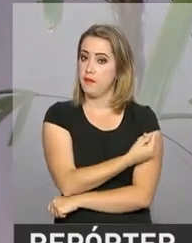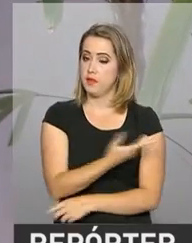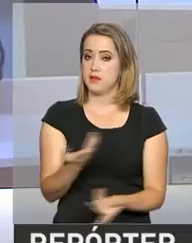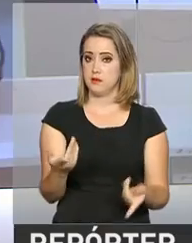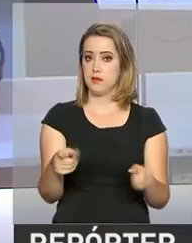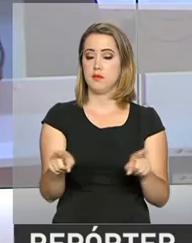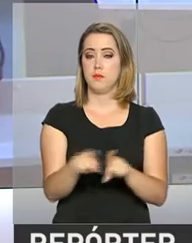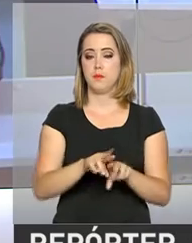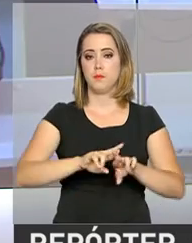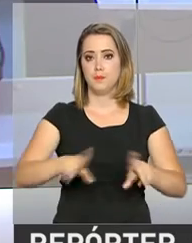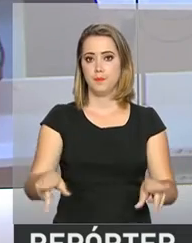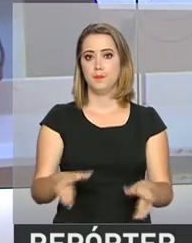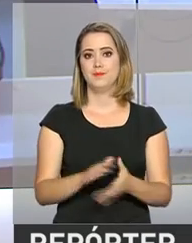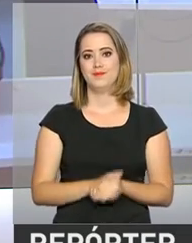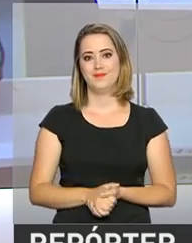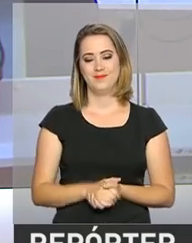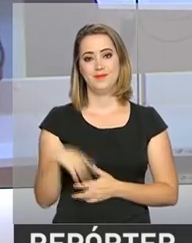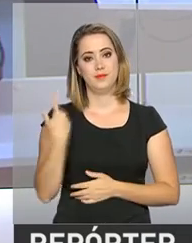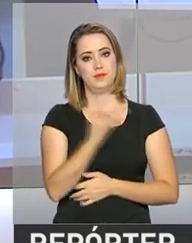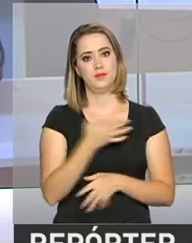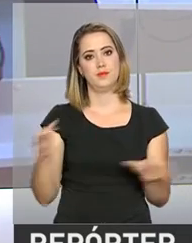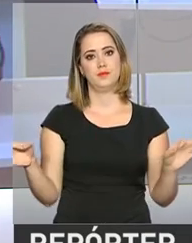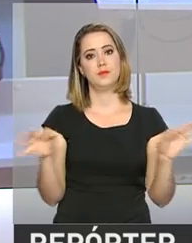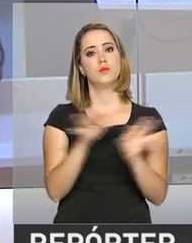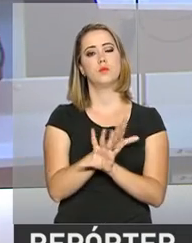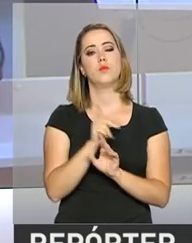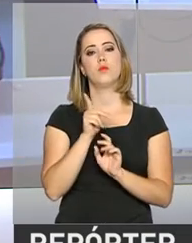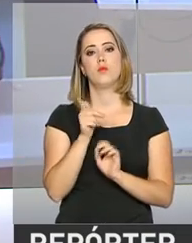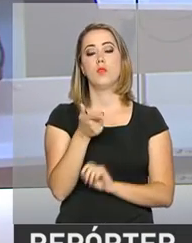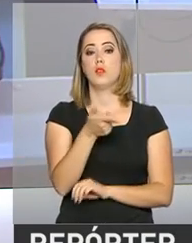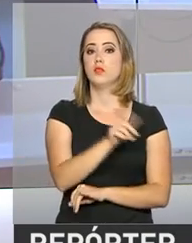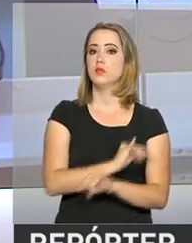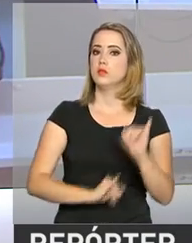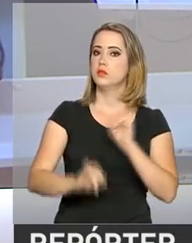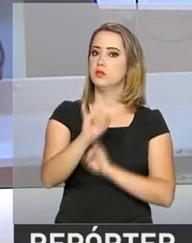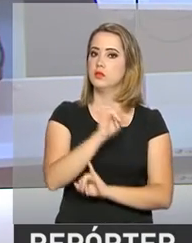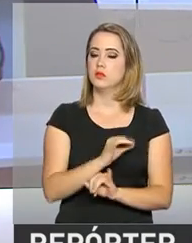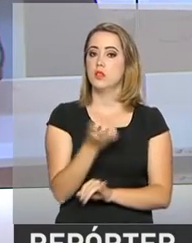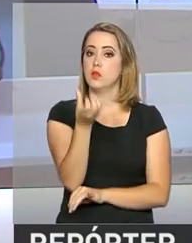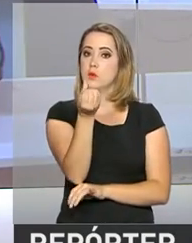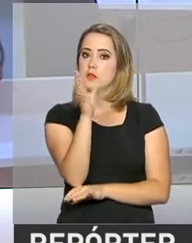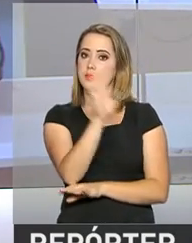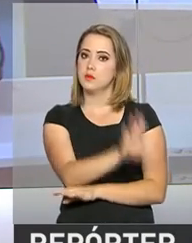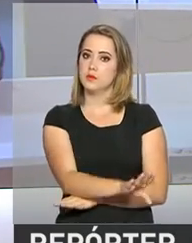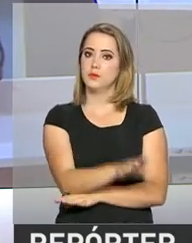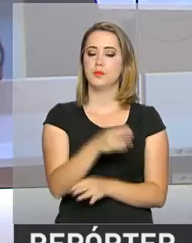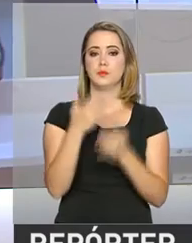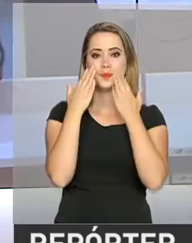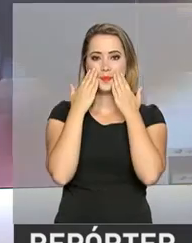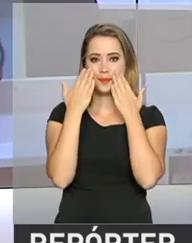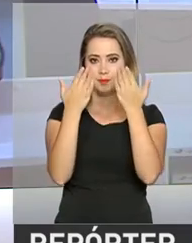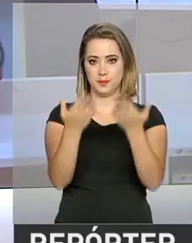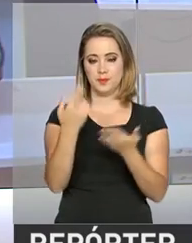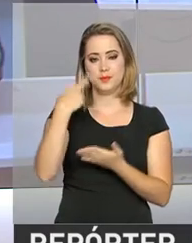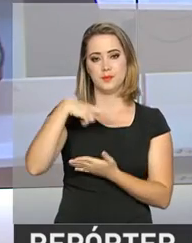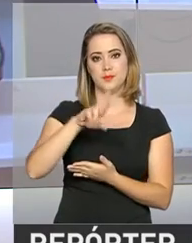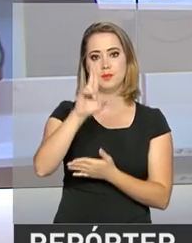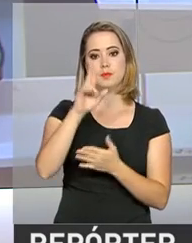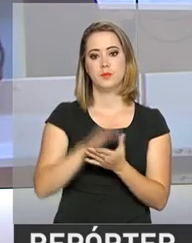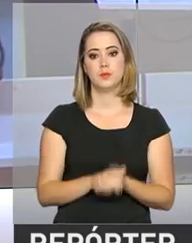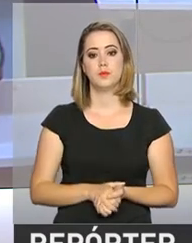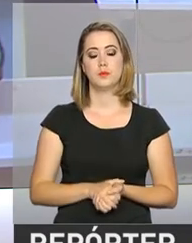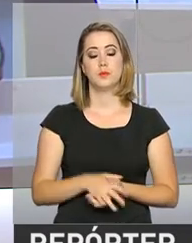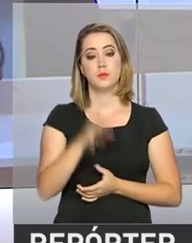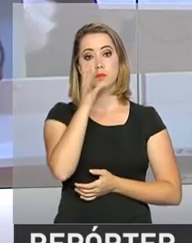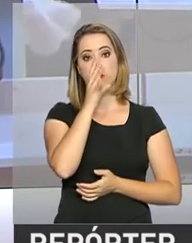C. E nós ficamos por aqui, mas podemos voltar a qualquer momento ou às 18h na próxima edição do Repórter